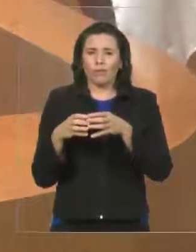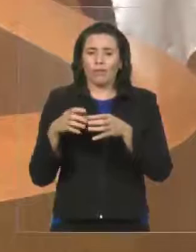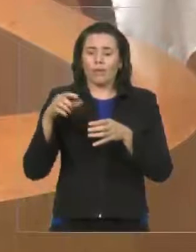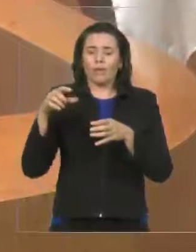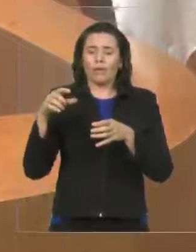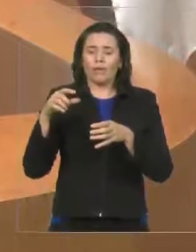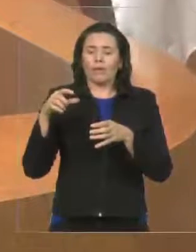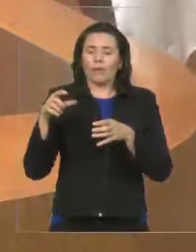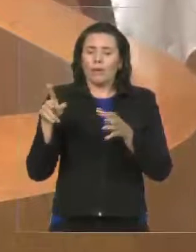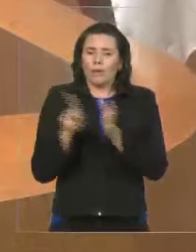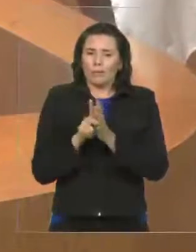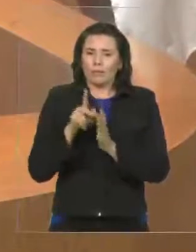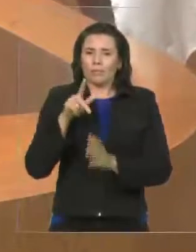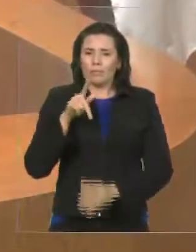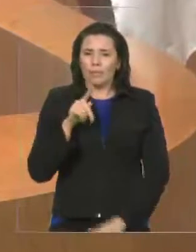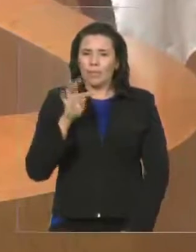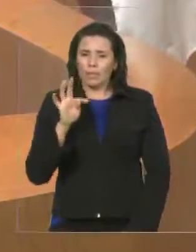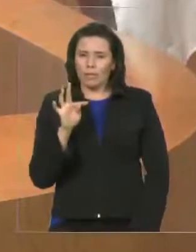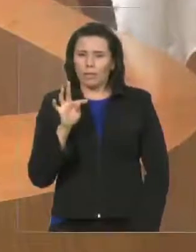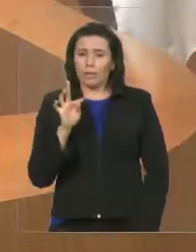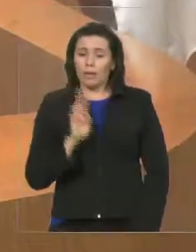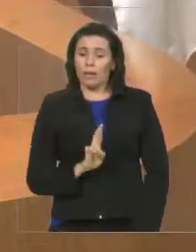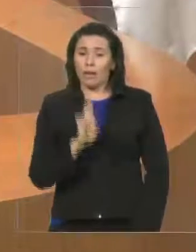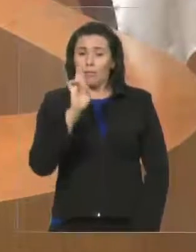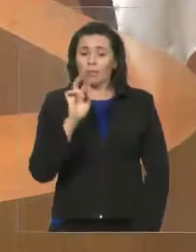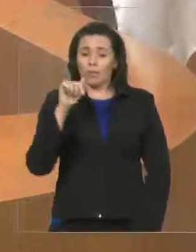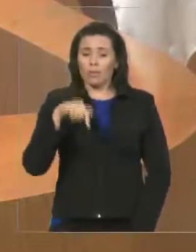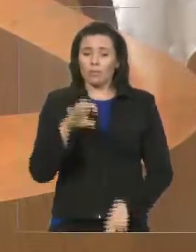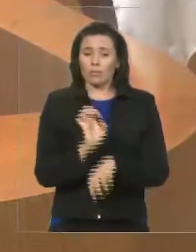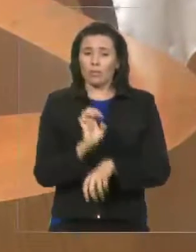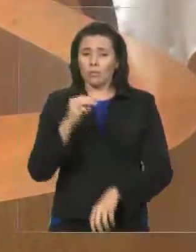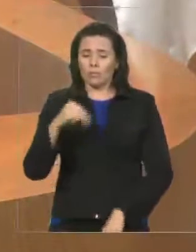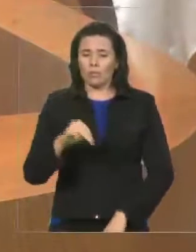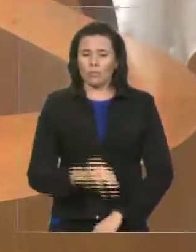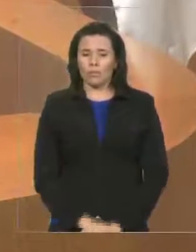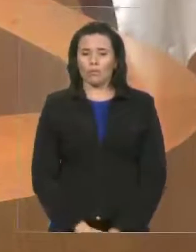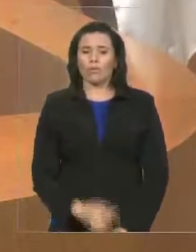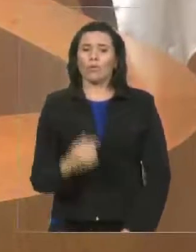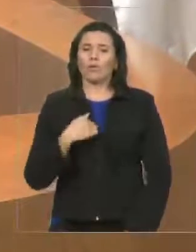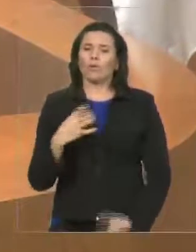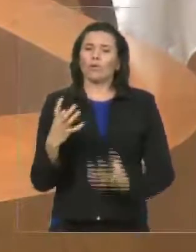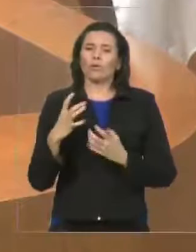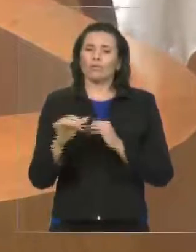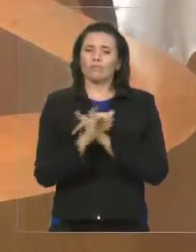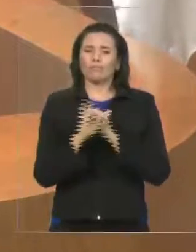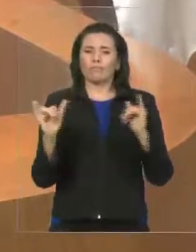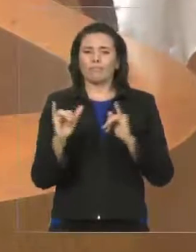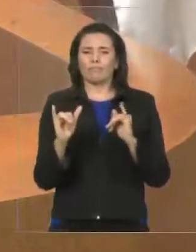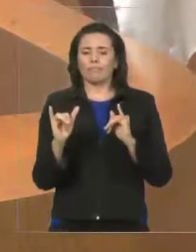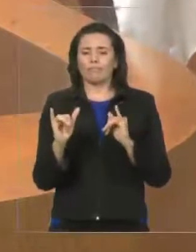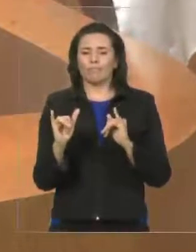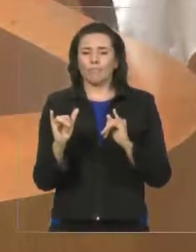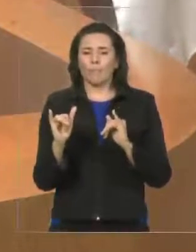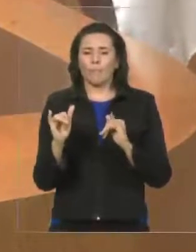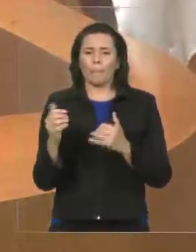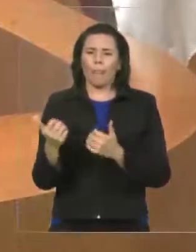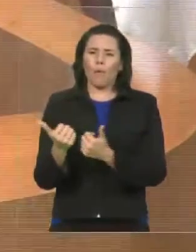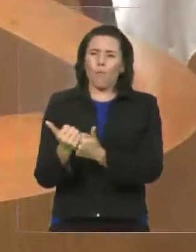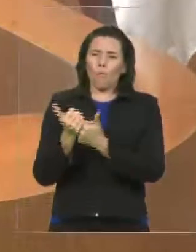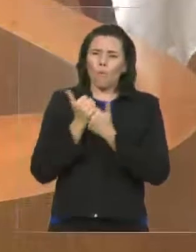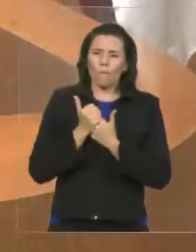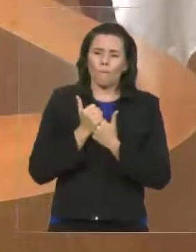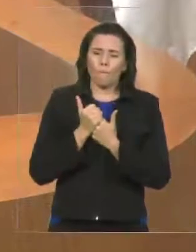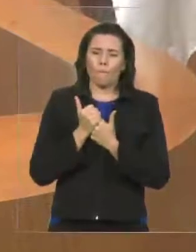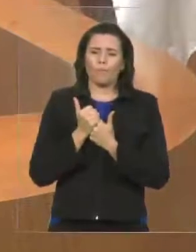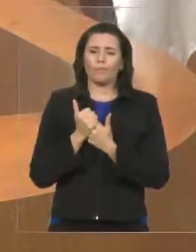do partido. E quero simplesmente destacar o apoio que tivemos